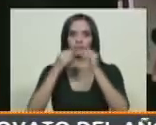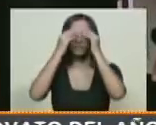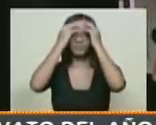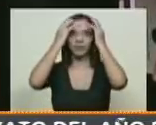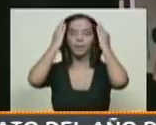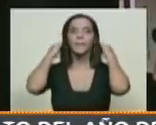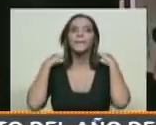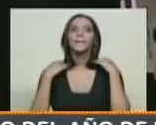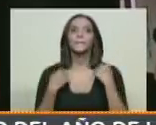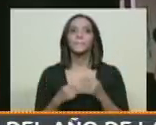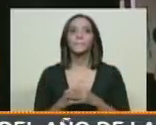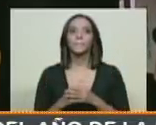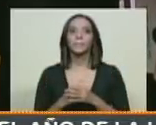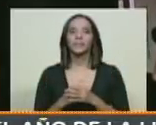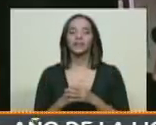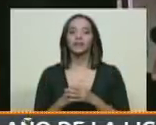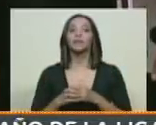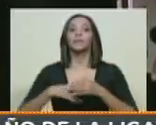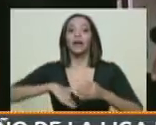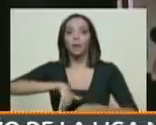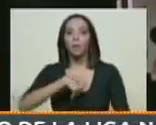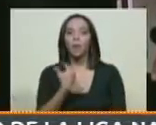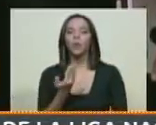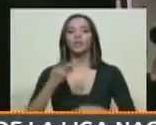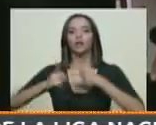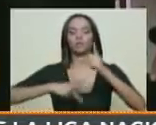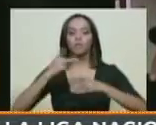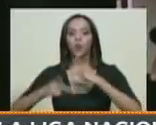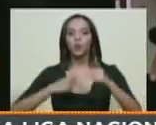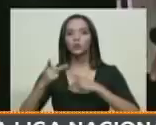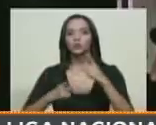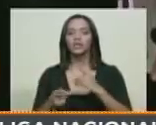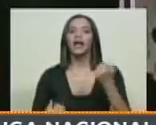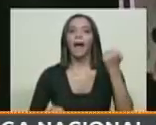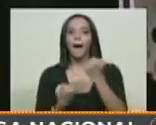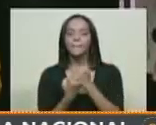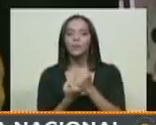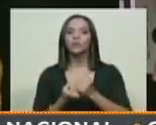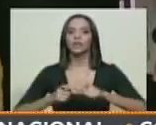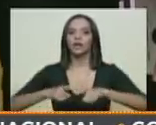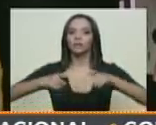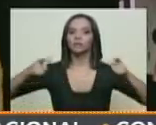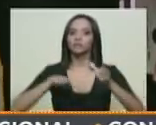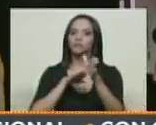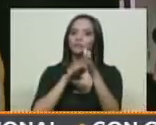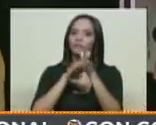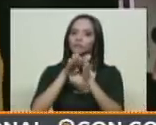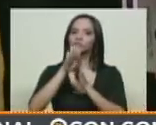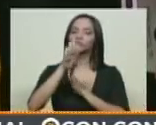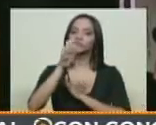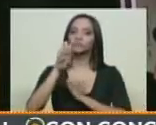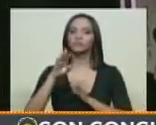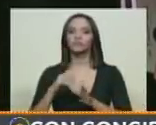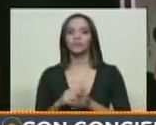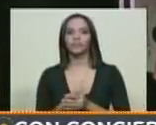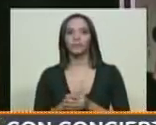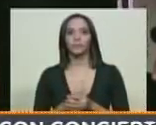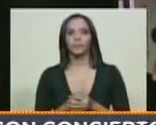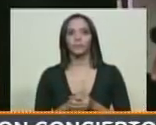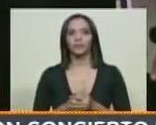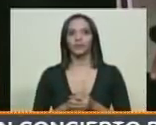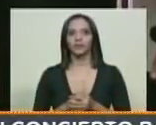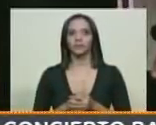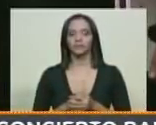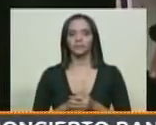voltar a produzir, para voltar a produzir, a voltar a crescer, também emprego para as pessoas, também o emprego para as